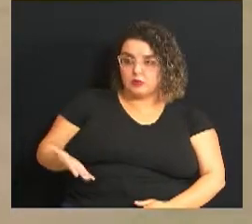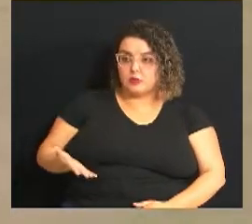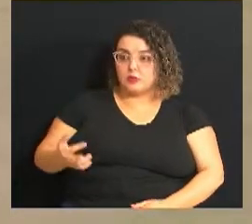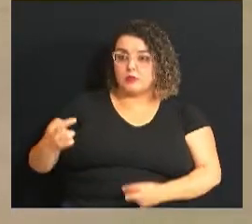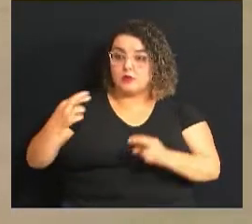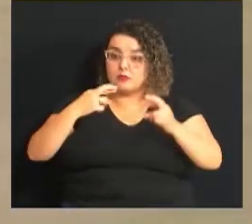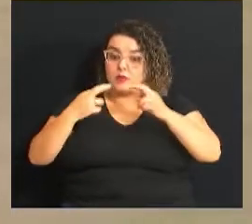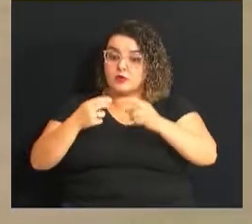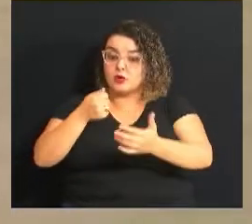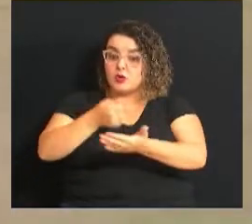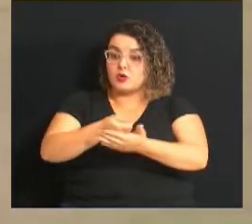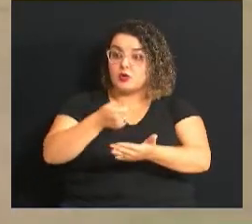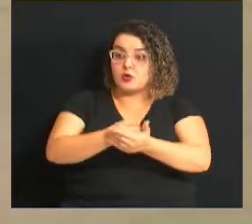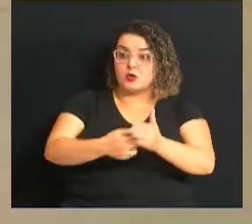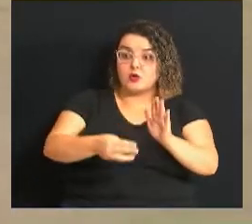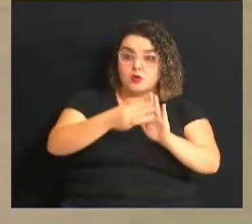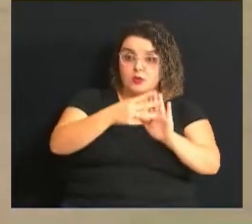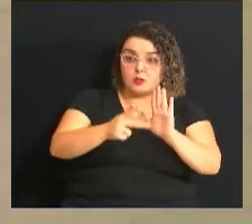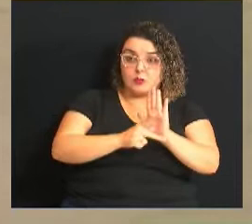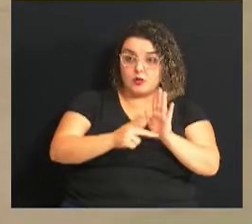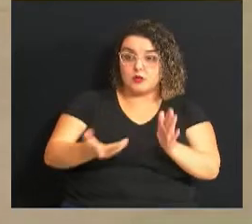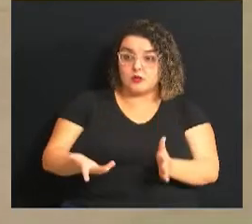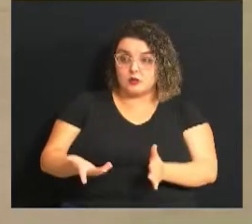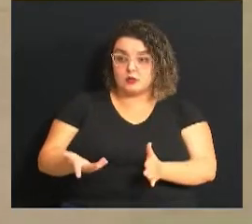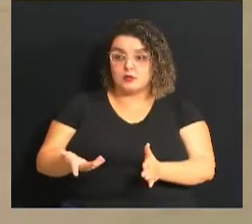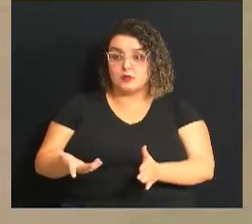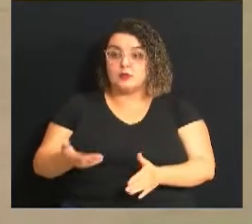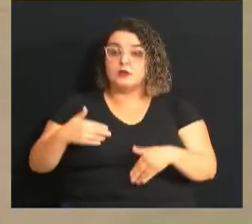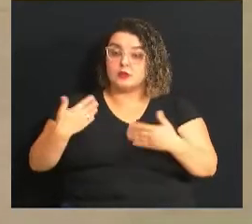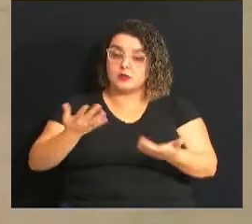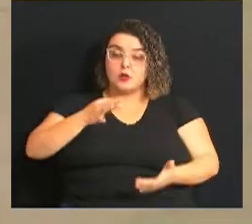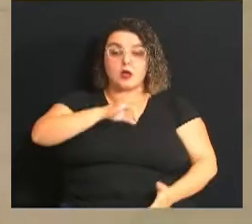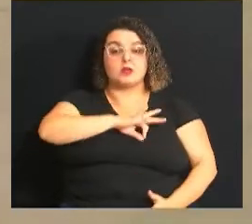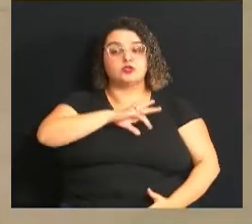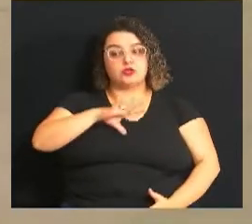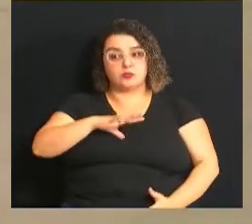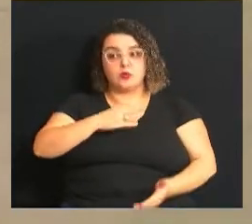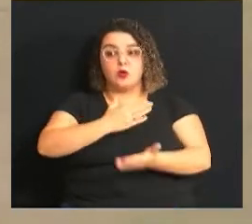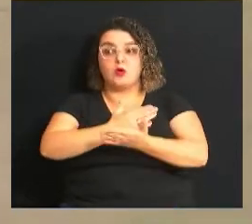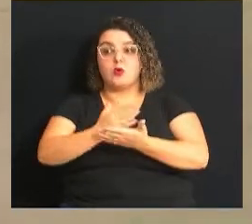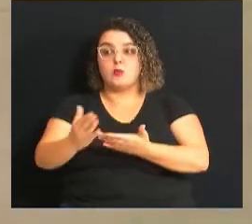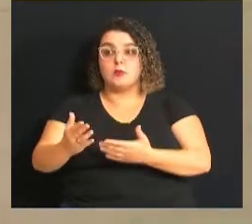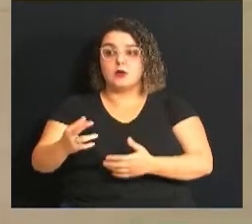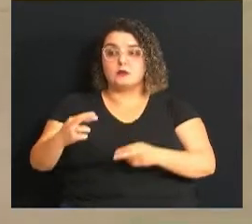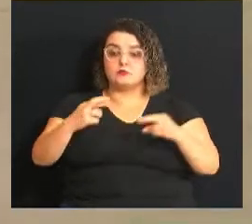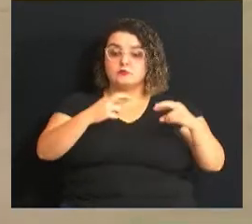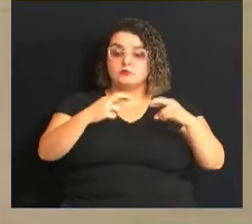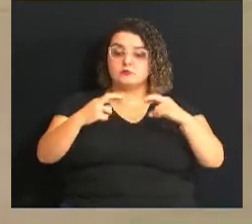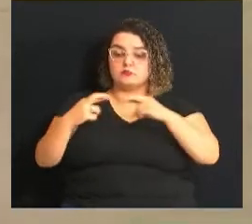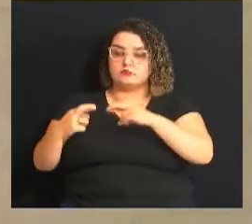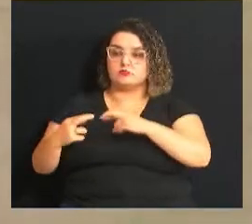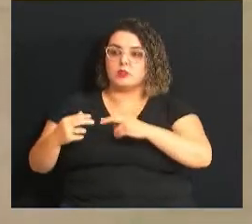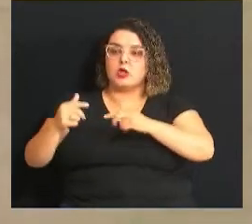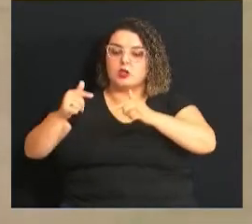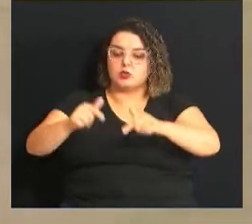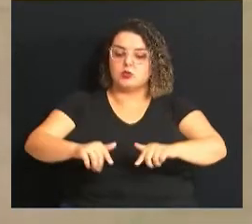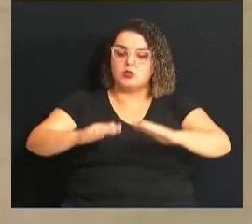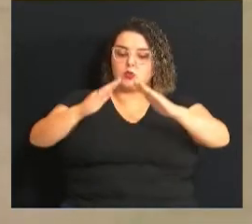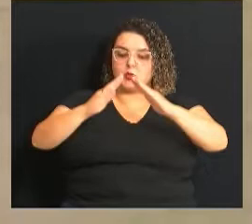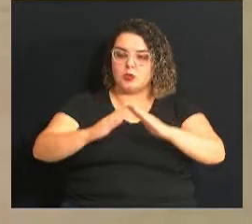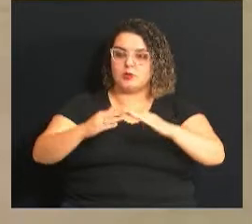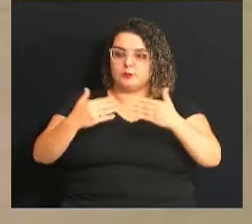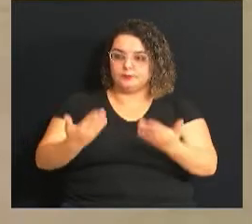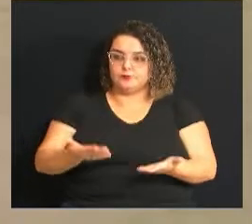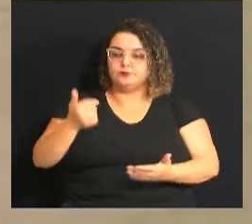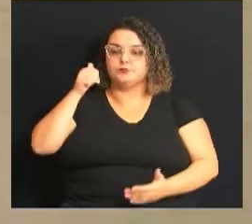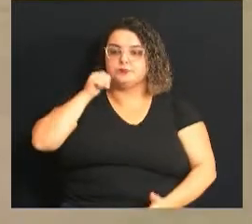cumprimento dessas medidas protetivas. Então, a Guarda Municipal passa a fazer patrulhamento no local de residência dessa